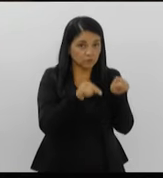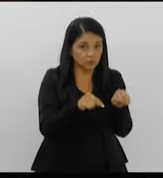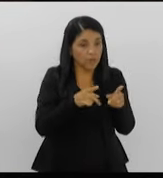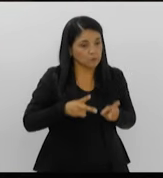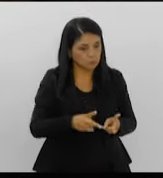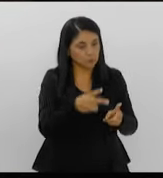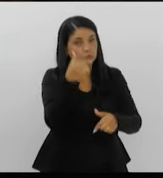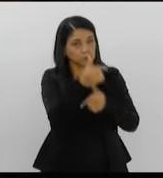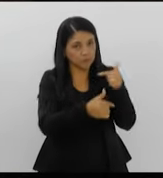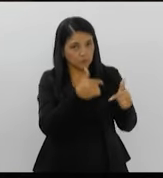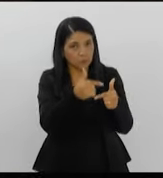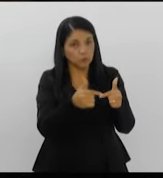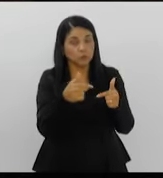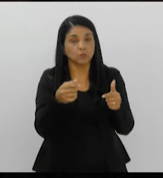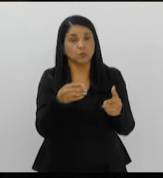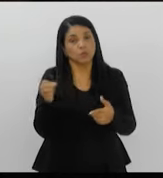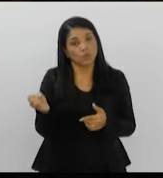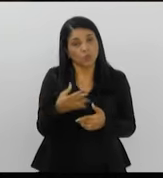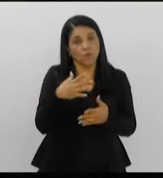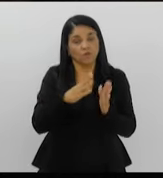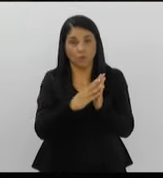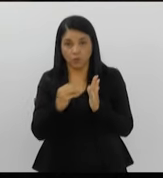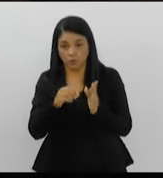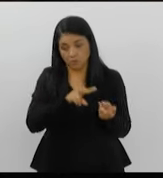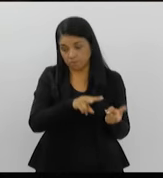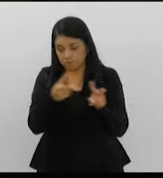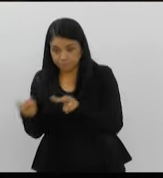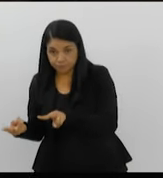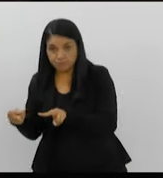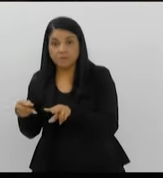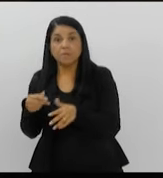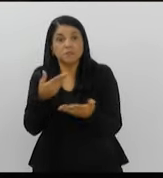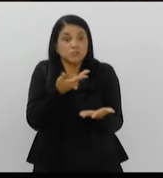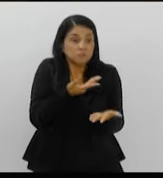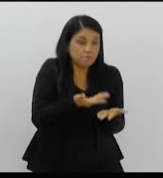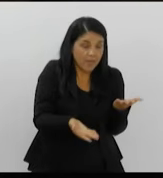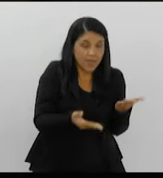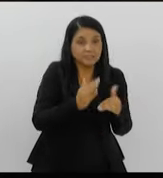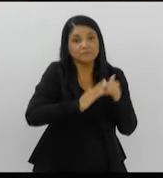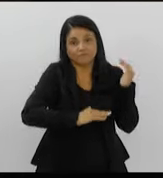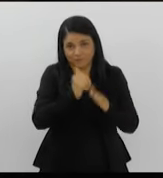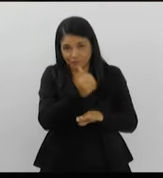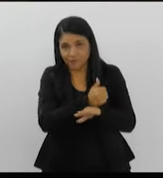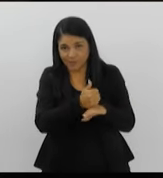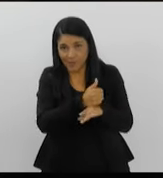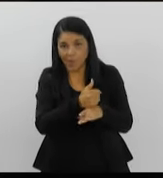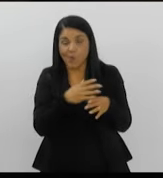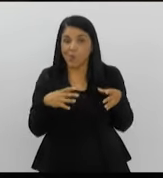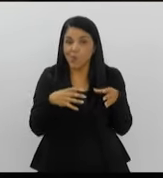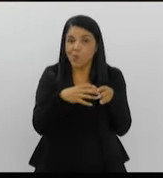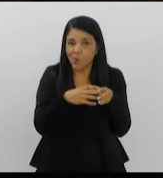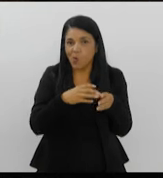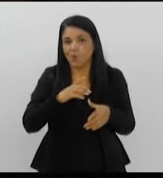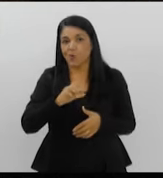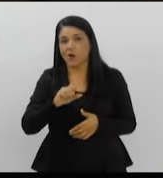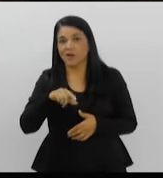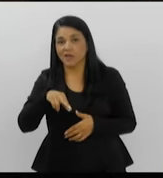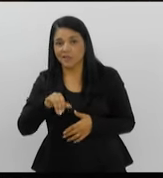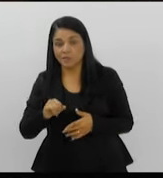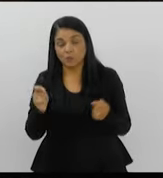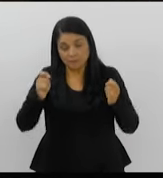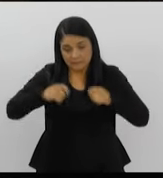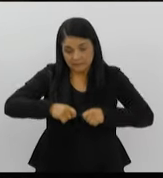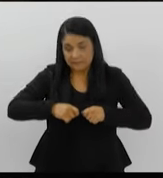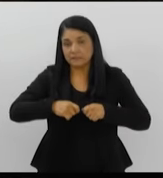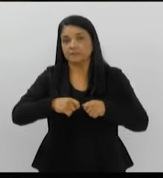continuam trabalhando no novo modelo, quando tem essa migração, mas a gente também perde muita gente. Então, o corpo clínico precisa ser totalmente